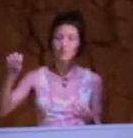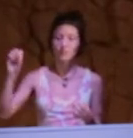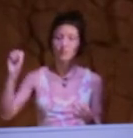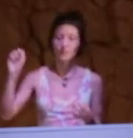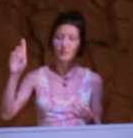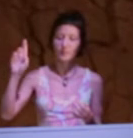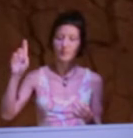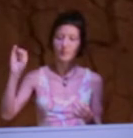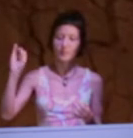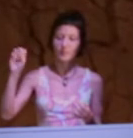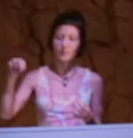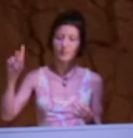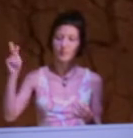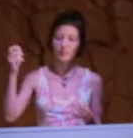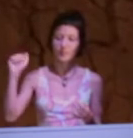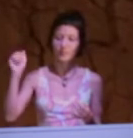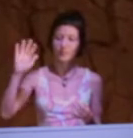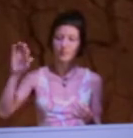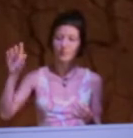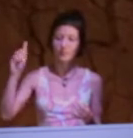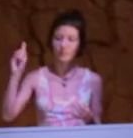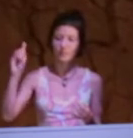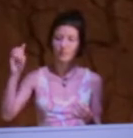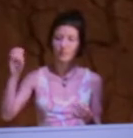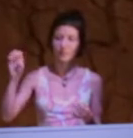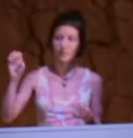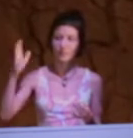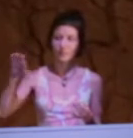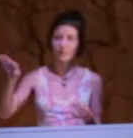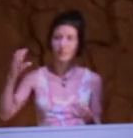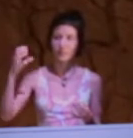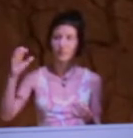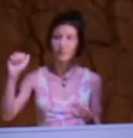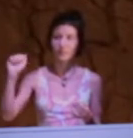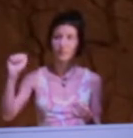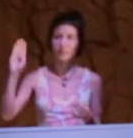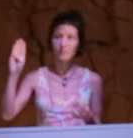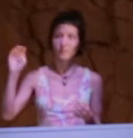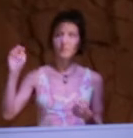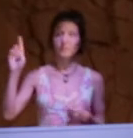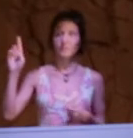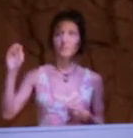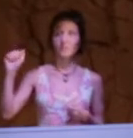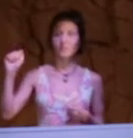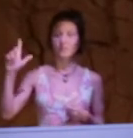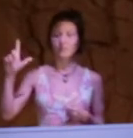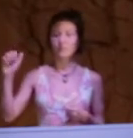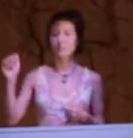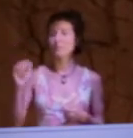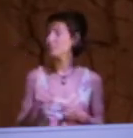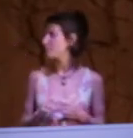aproveitando esse momento do Casa de Caba, essa reconexão, e agradecendo mais uma vez